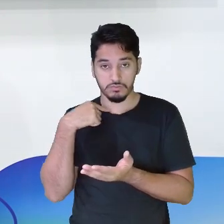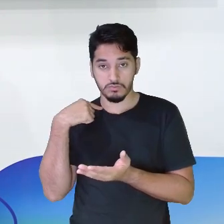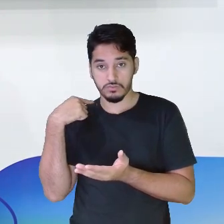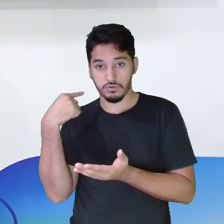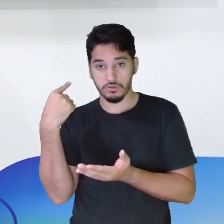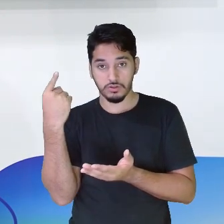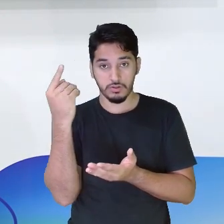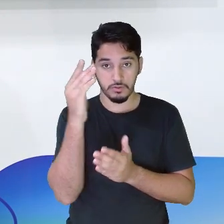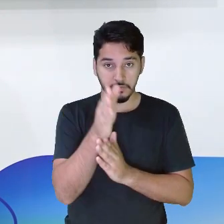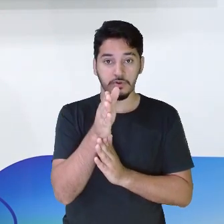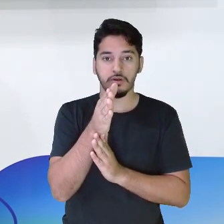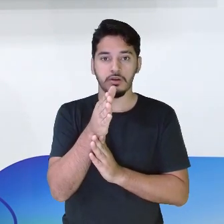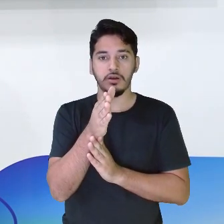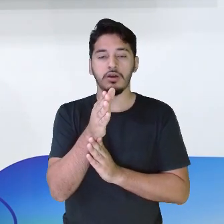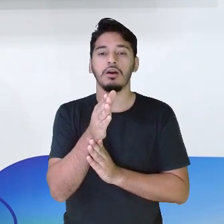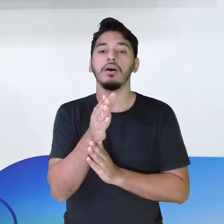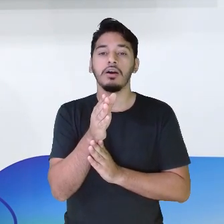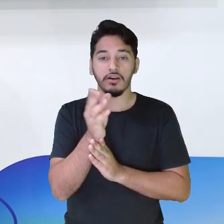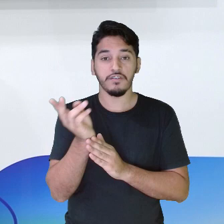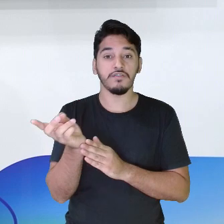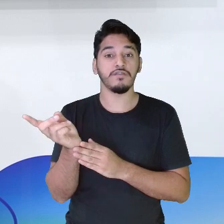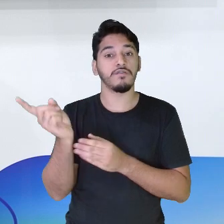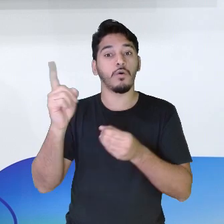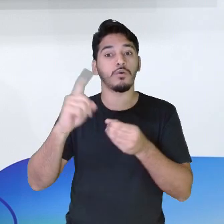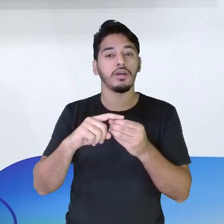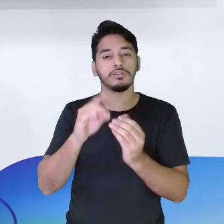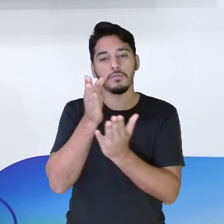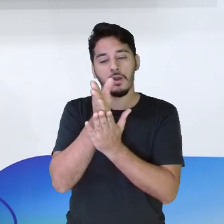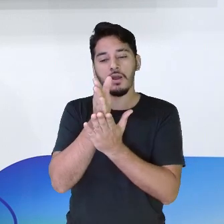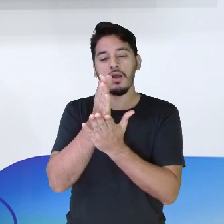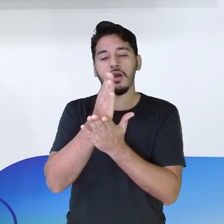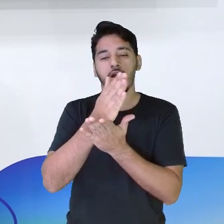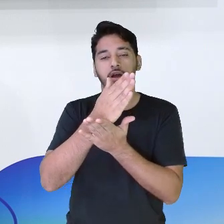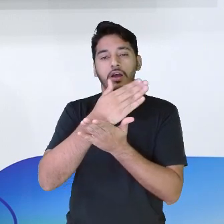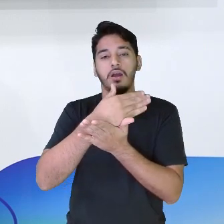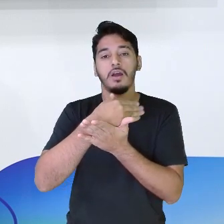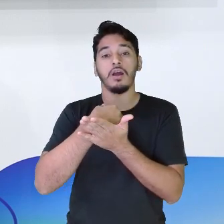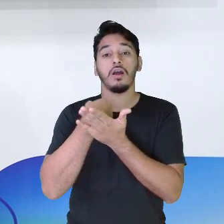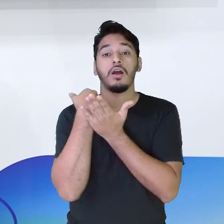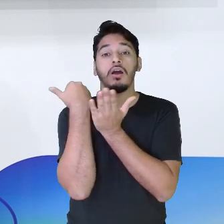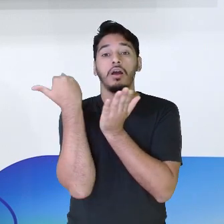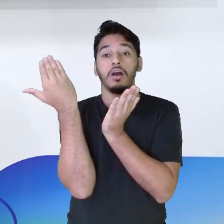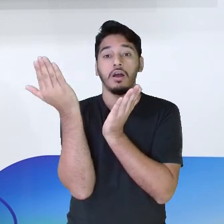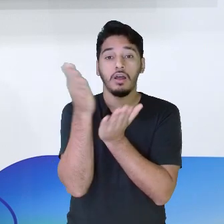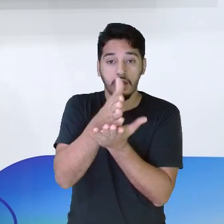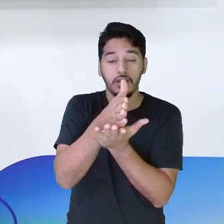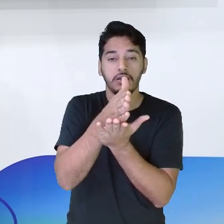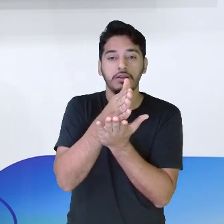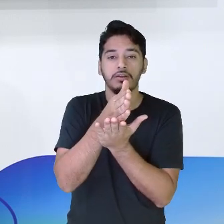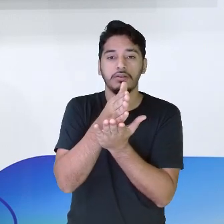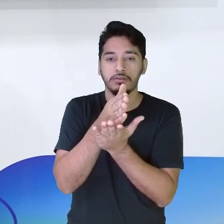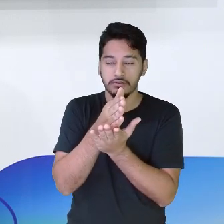completa e voltasse para o meu ponto de partida. Isso é um giro de